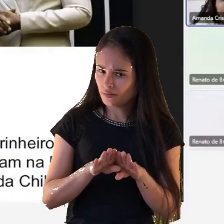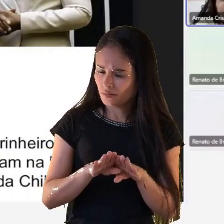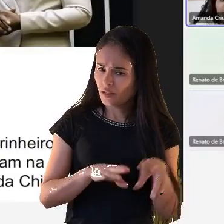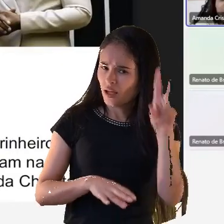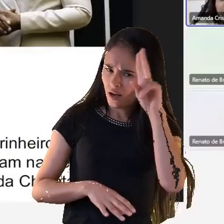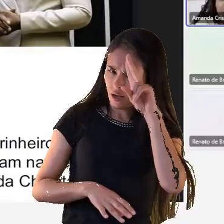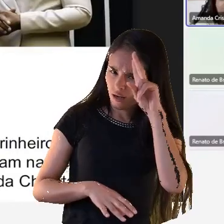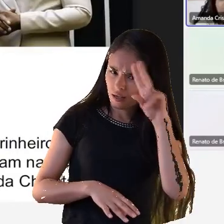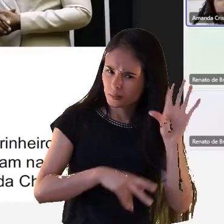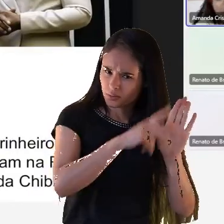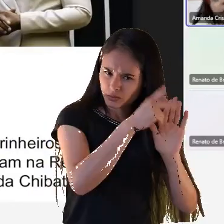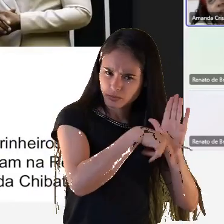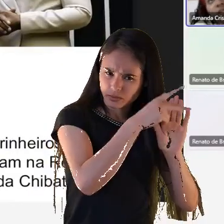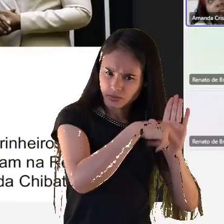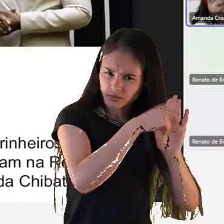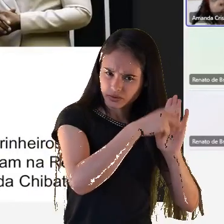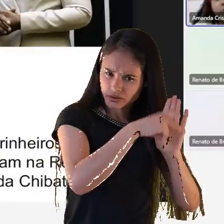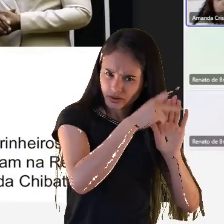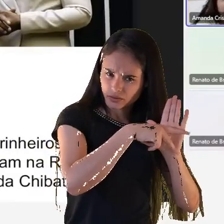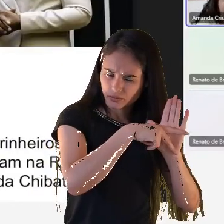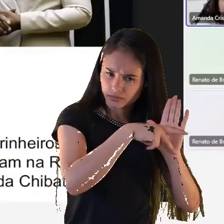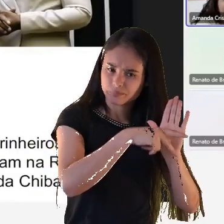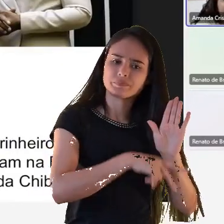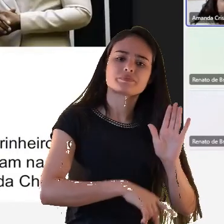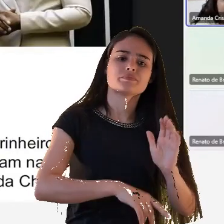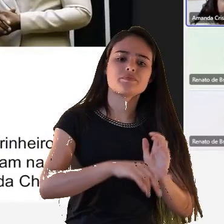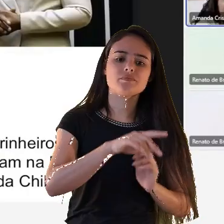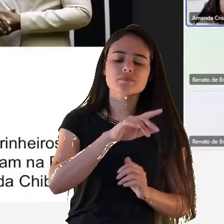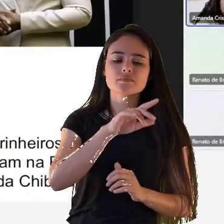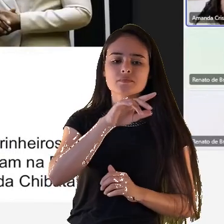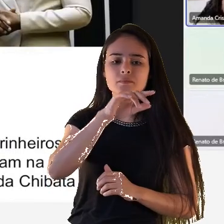no podcast. A Benedita está no Vidas